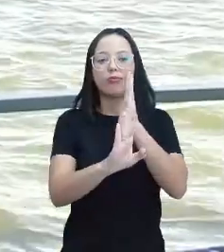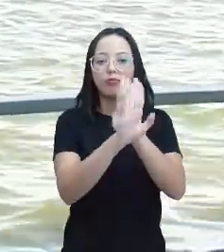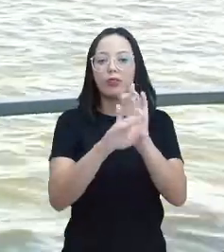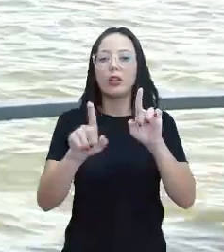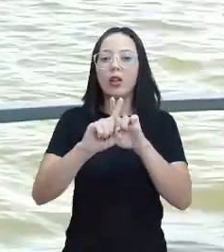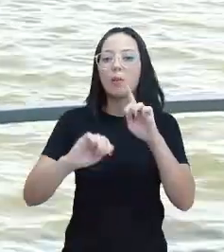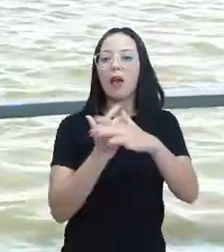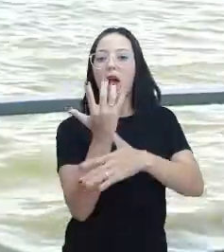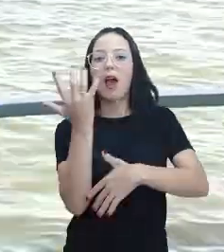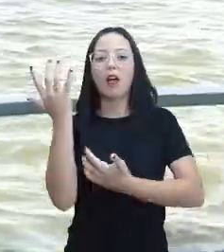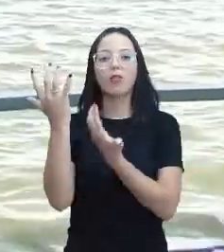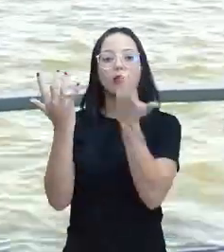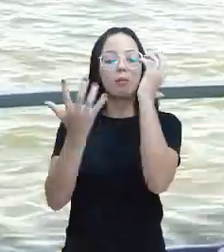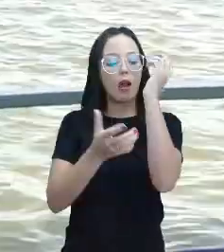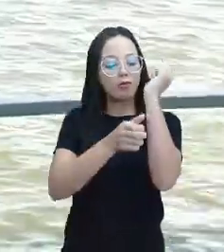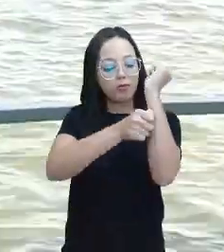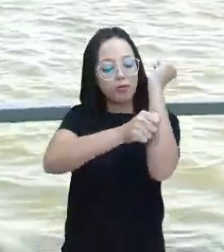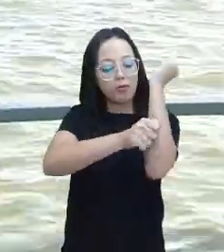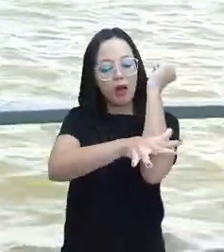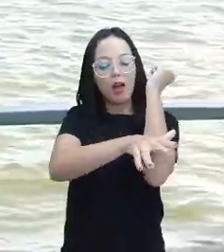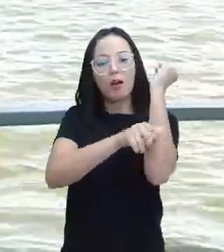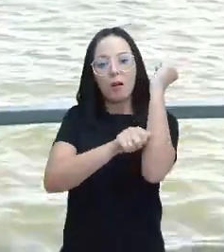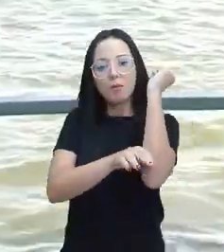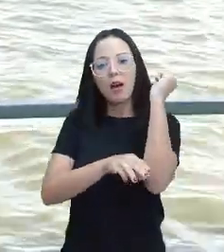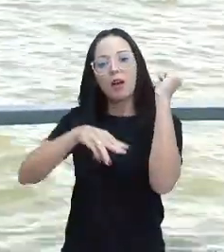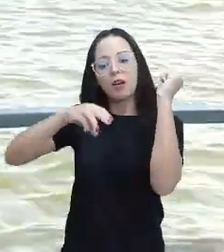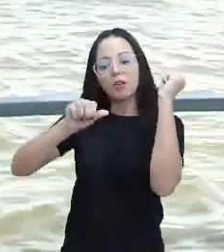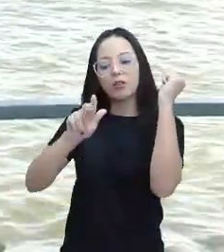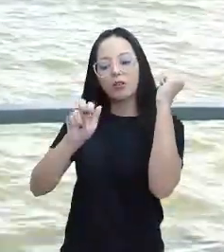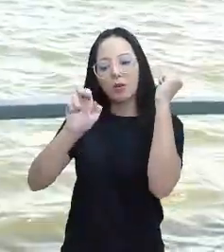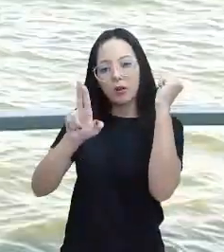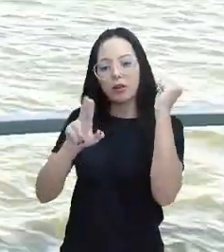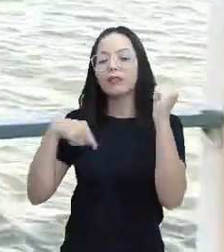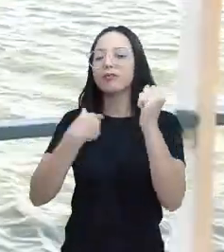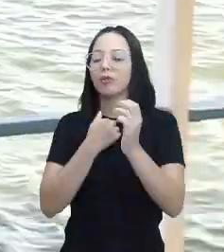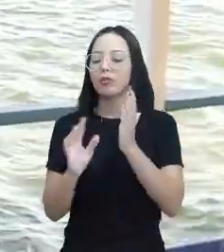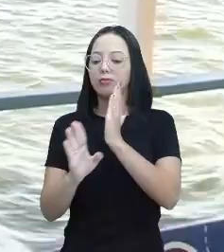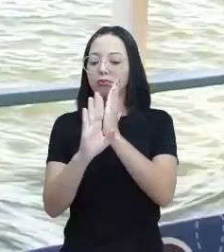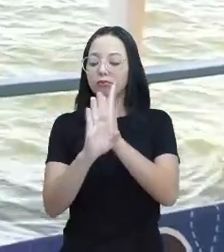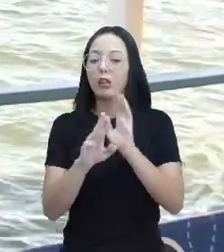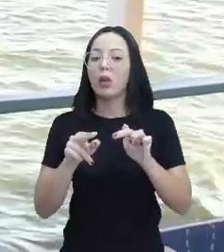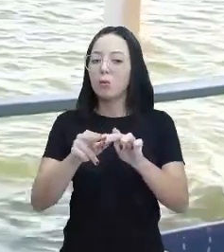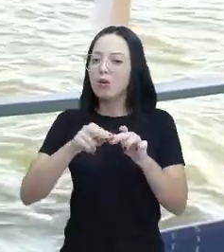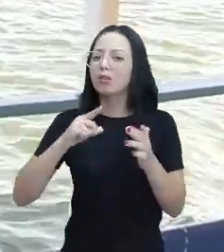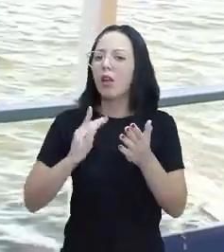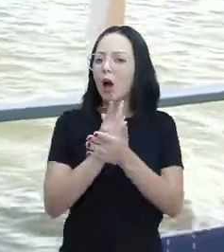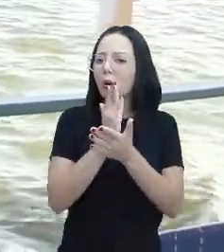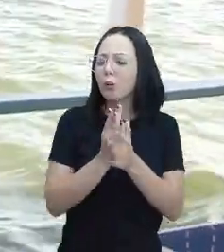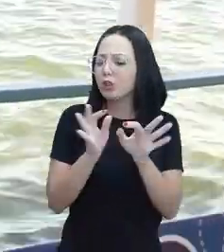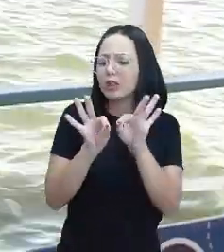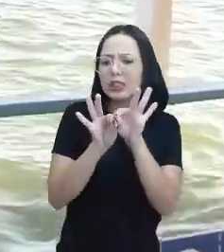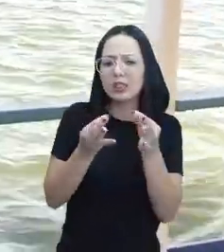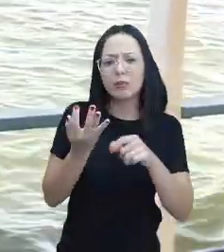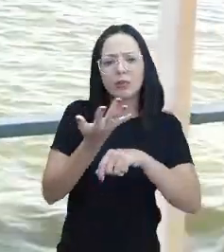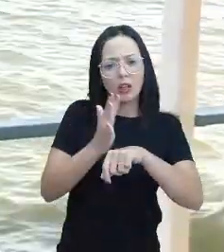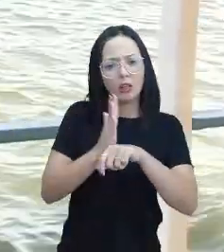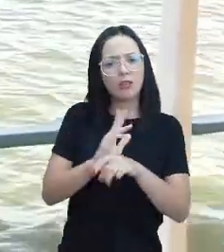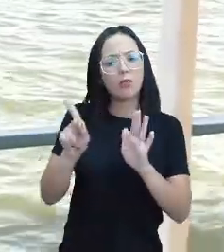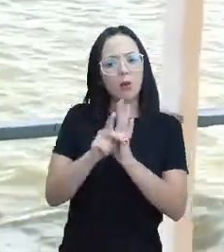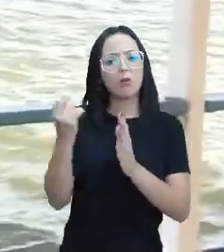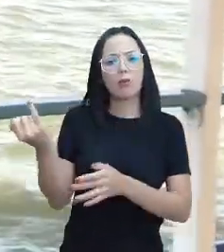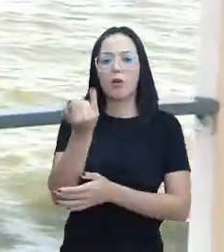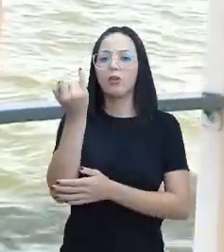de manguezais, em animais e tudo. Né? Então, existem pequenas ações que são altamente importantes nesse